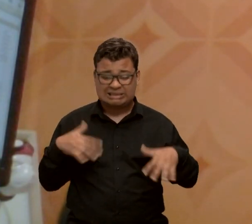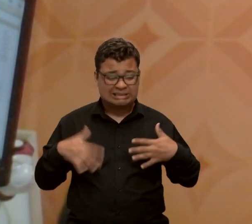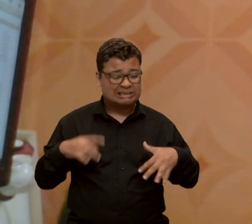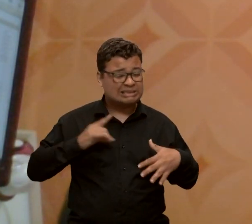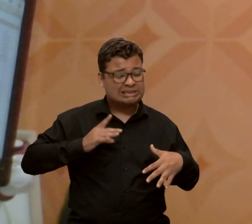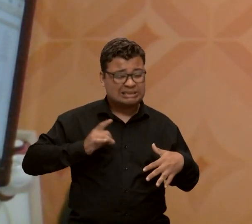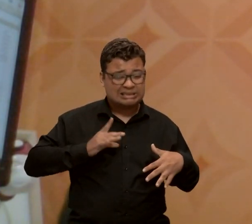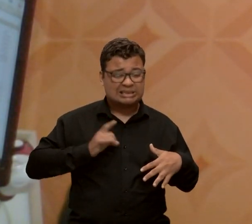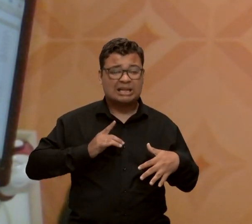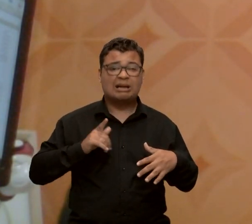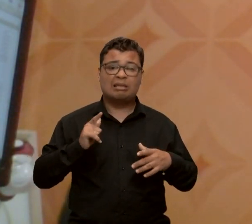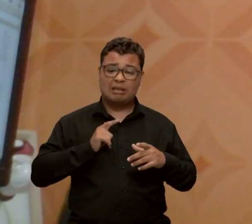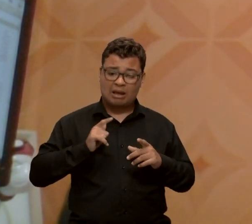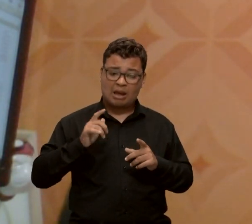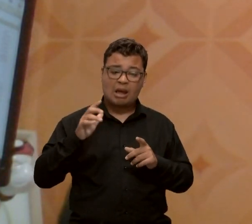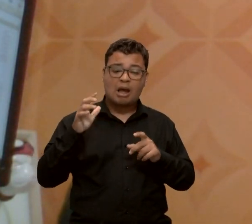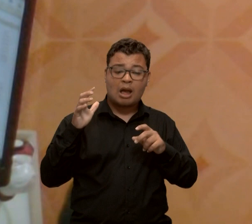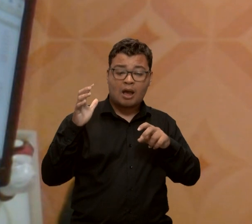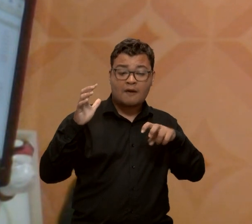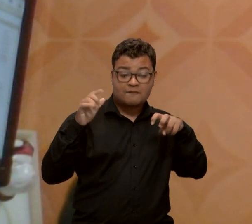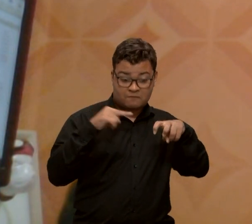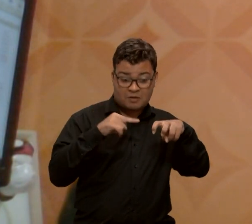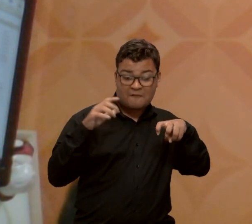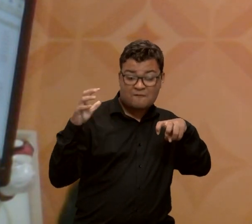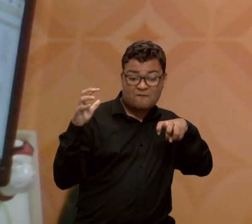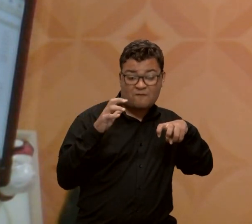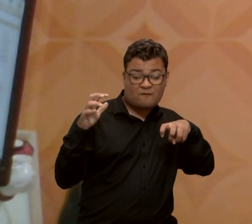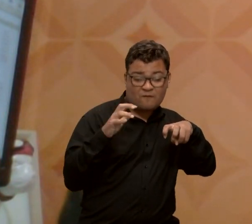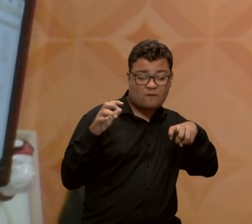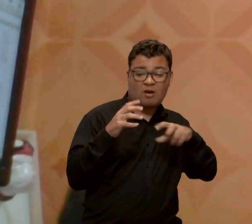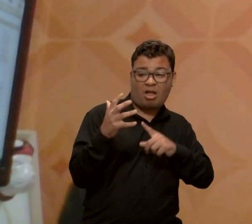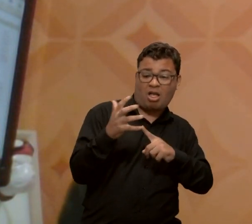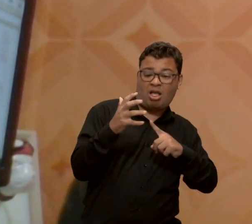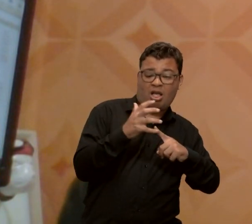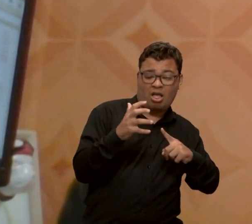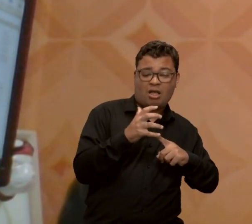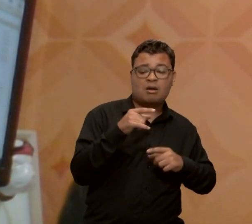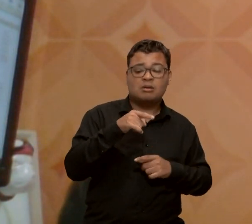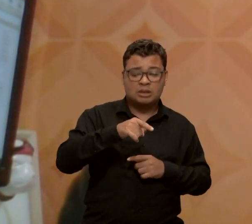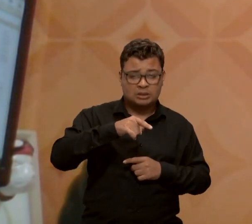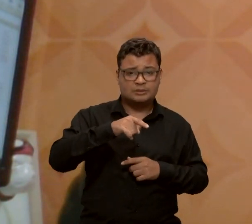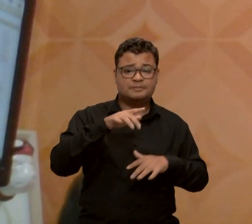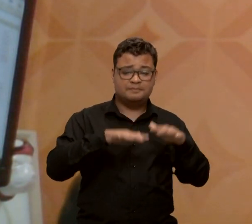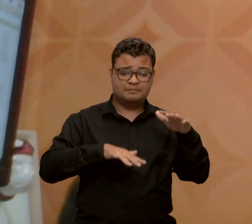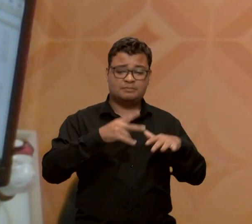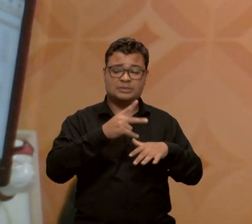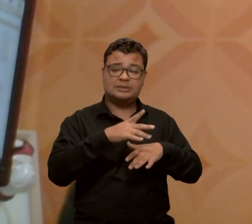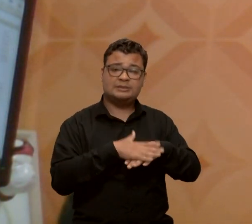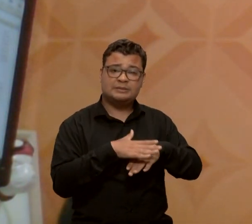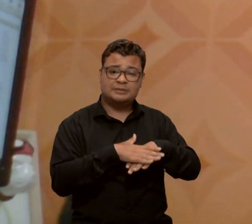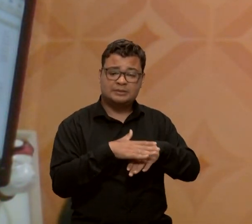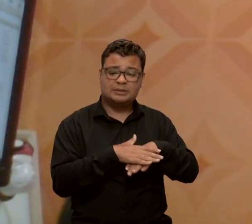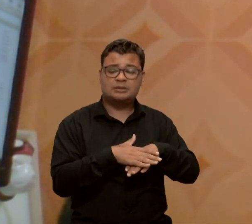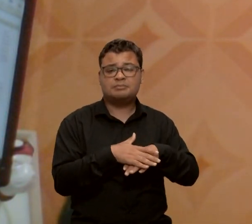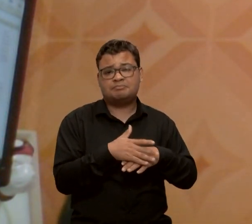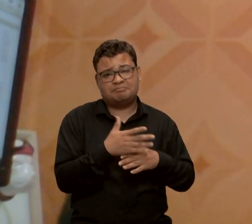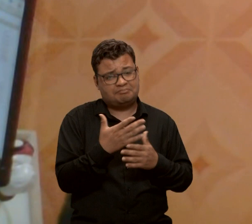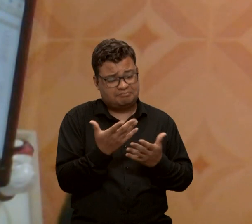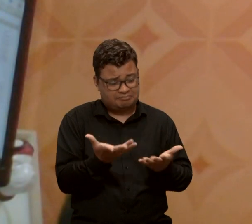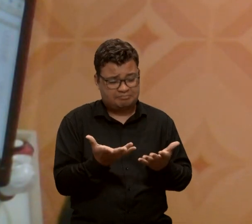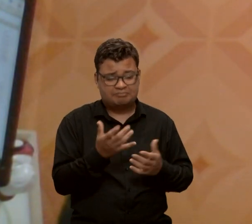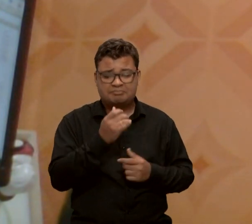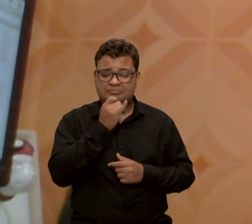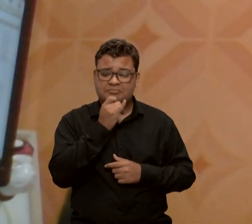ele pode influenciar também em algumas determinadas partes fisiológicas, né? Então, por exemplo,